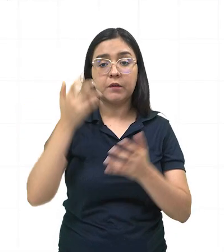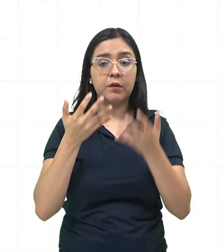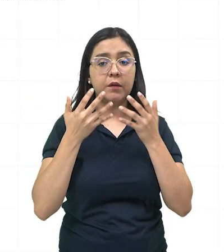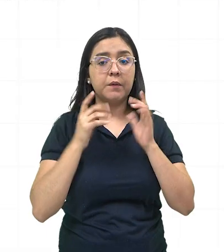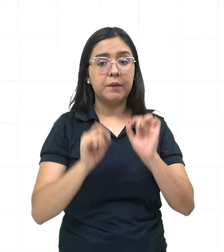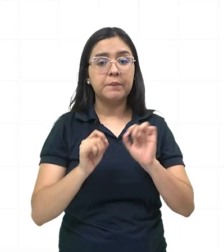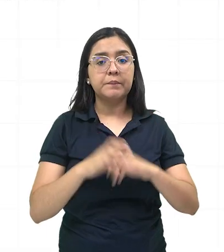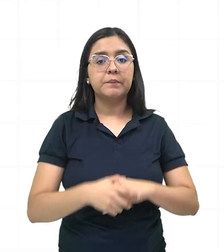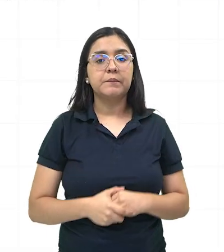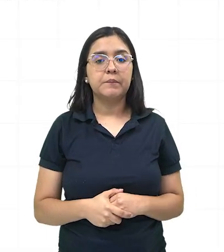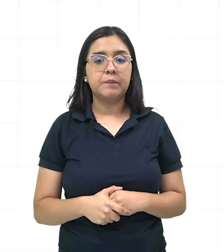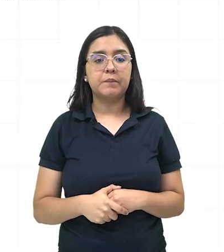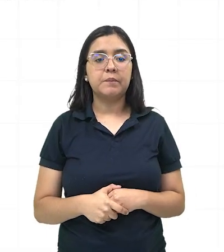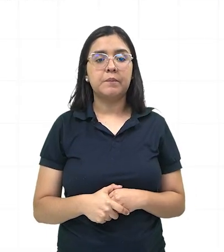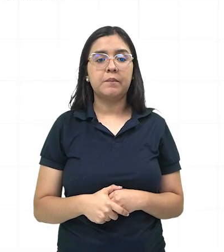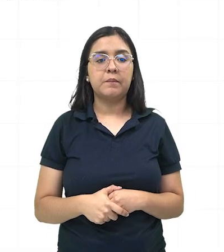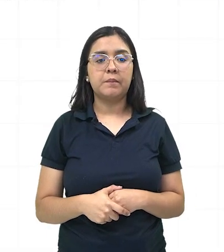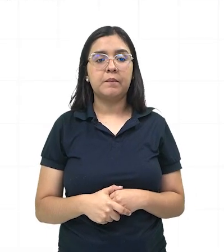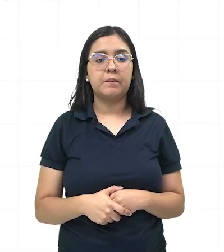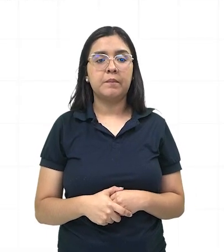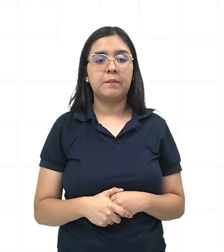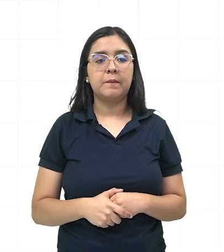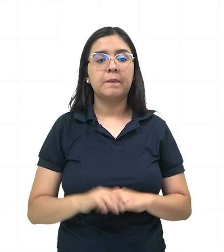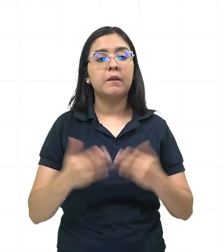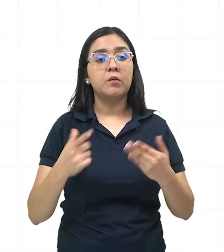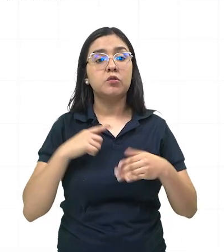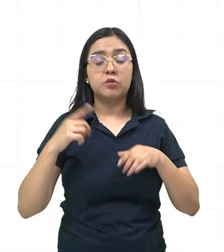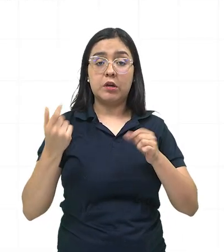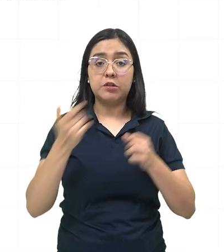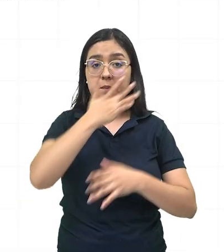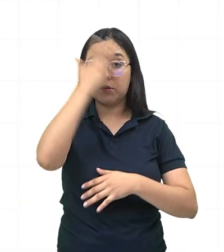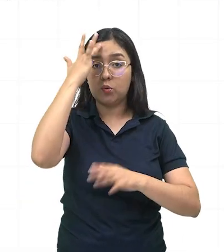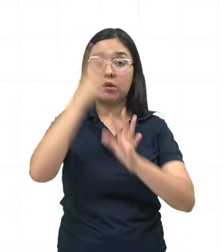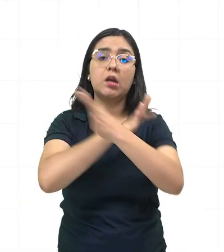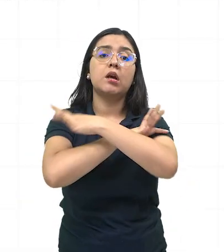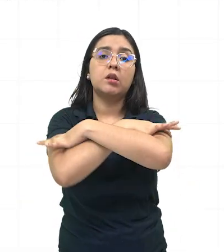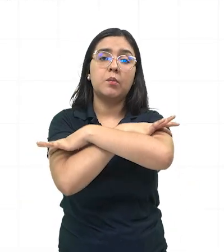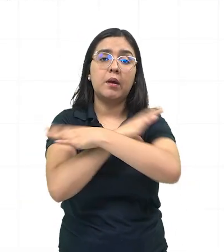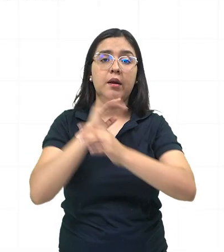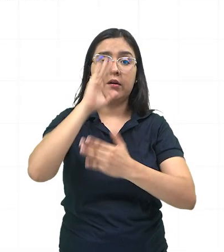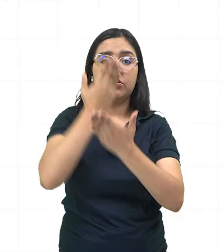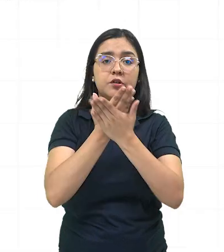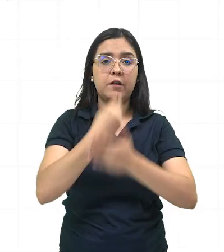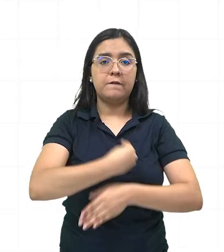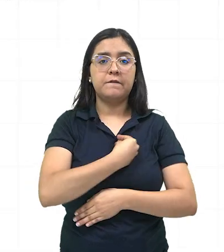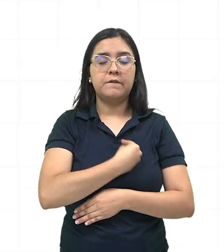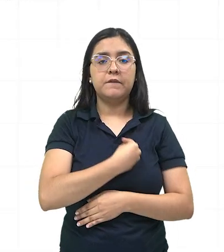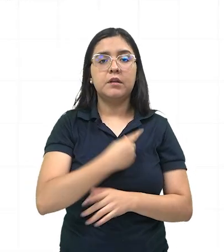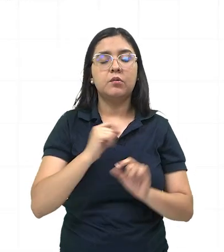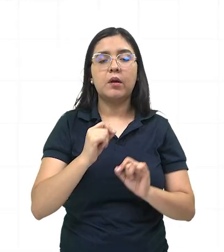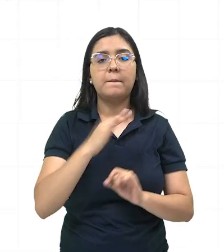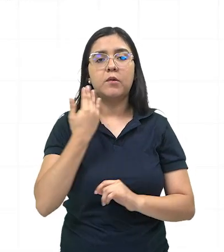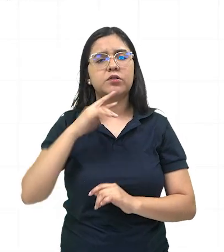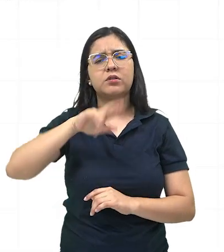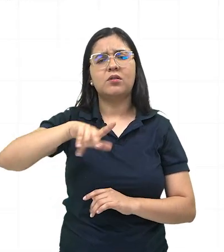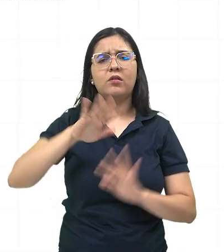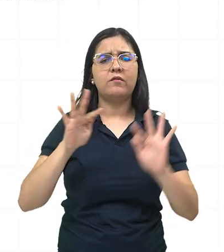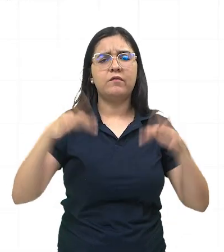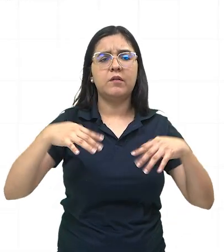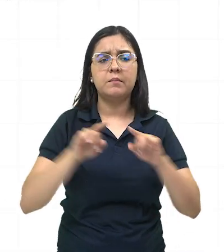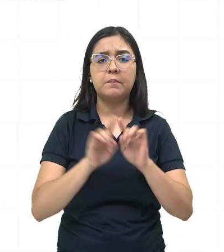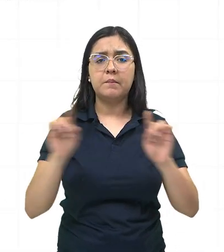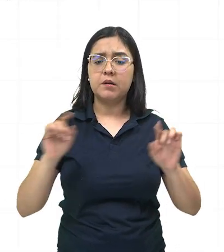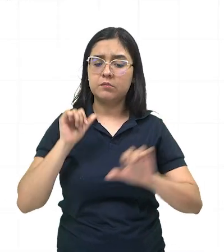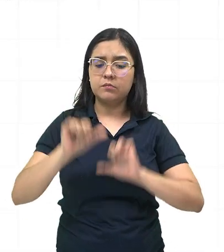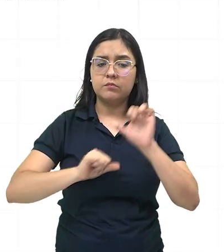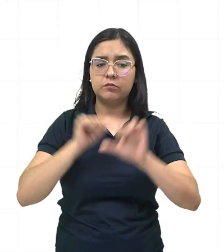só dar um acento para os praticantes do candomblé que acreditam que a morte não é o fim, e sim uma mudança